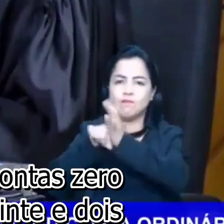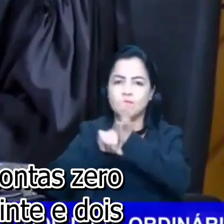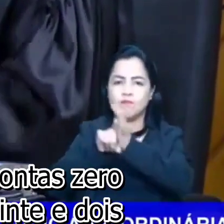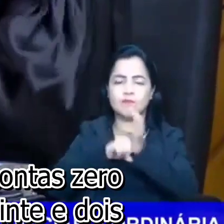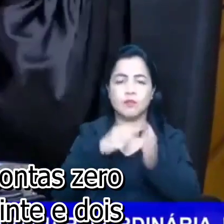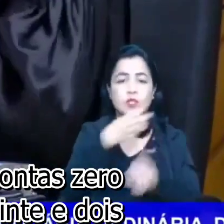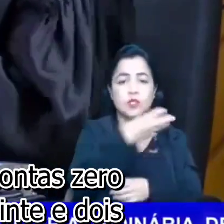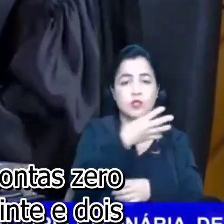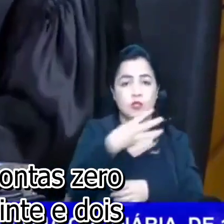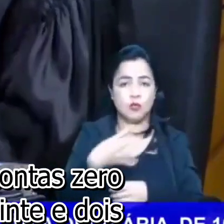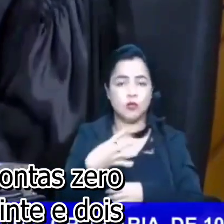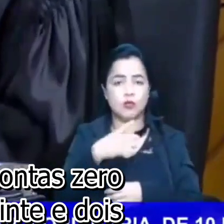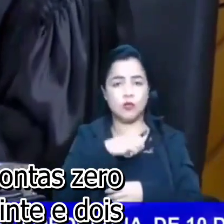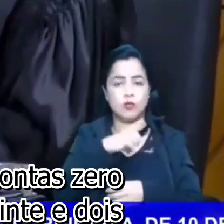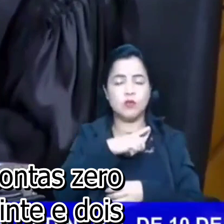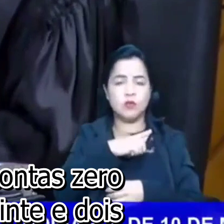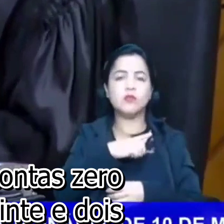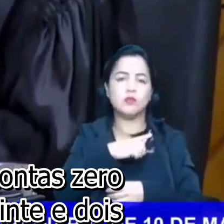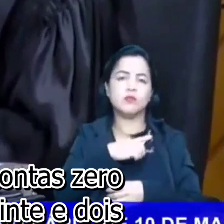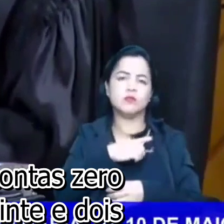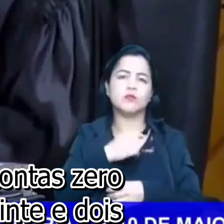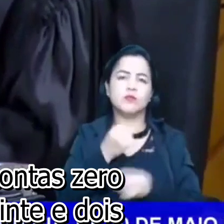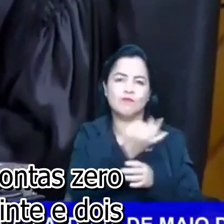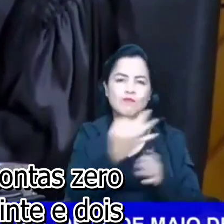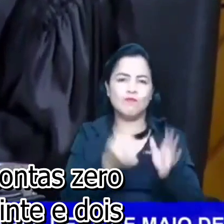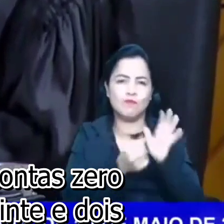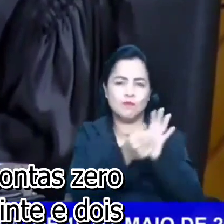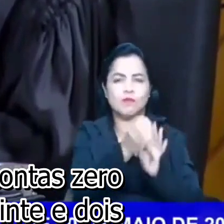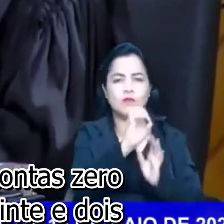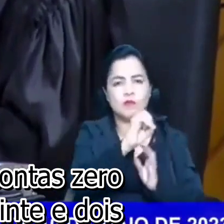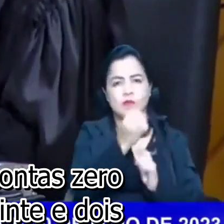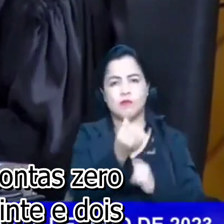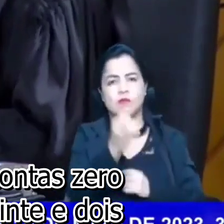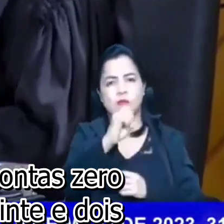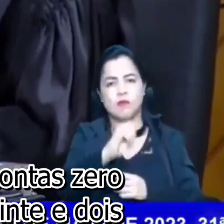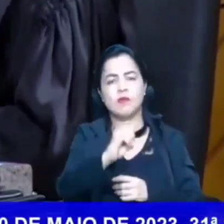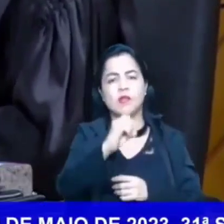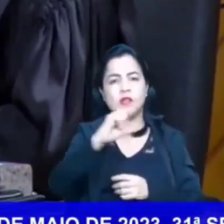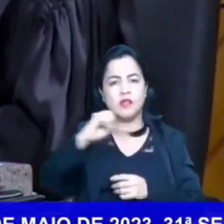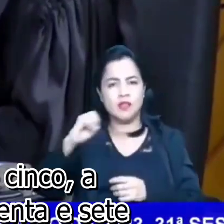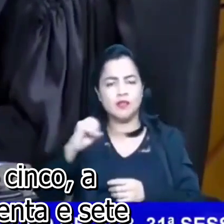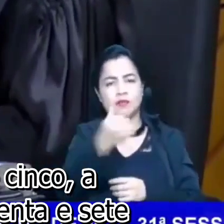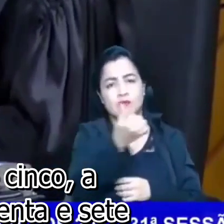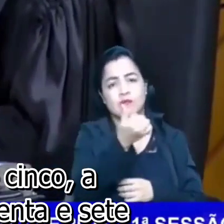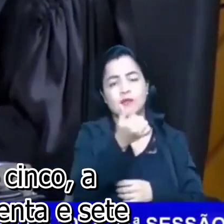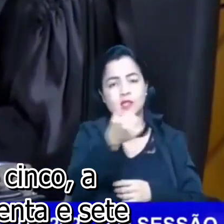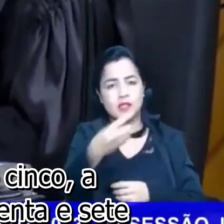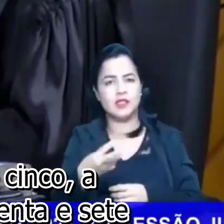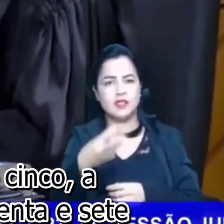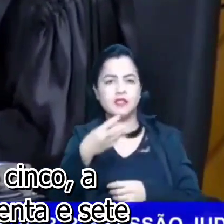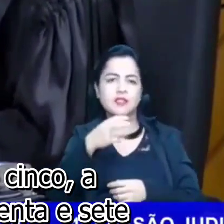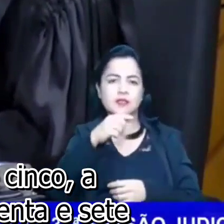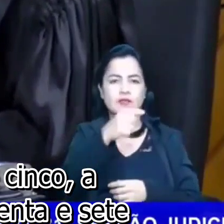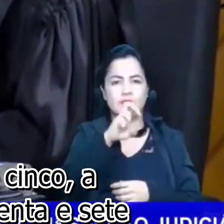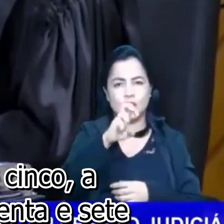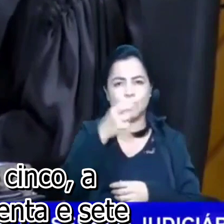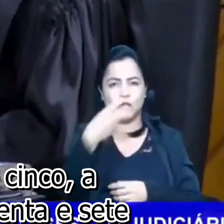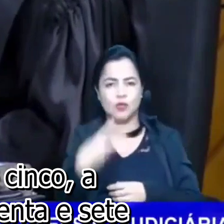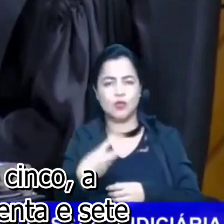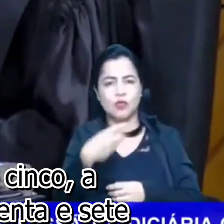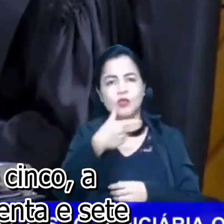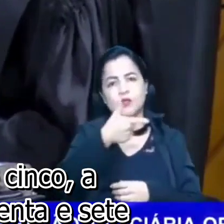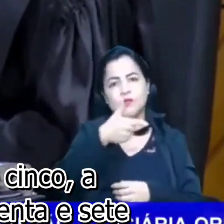item 34 da pauta, prestação de contas 060-1352 de 2022, interessada é Amanda Cavalcante